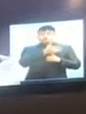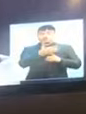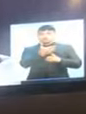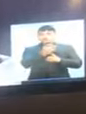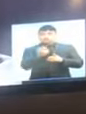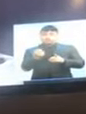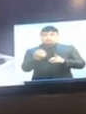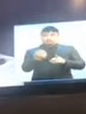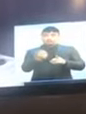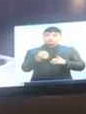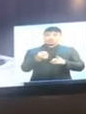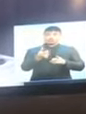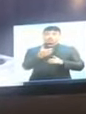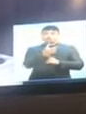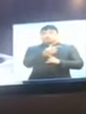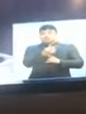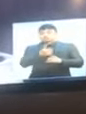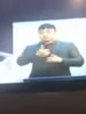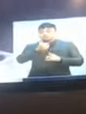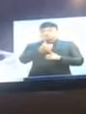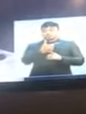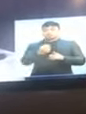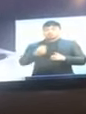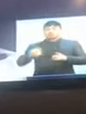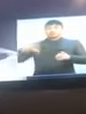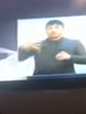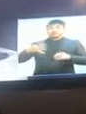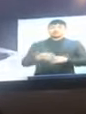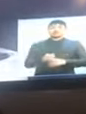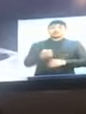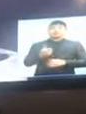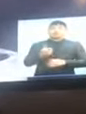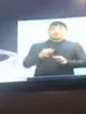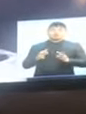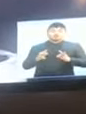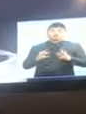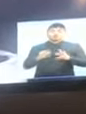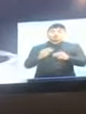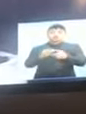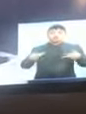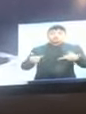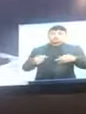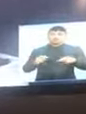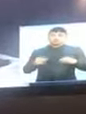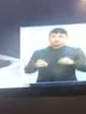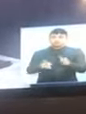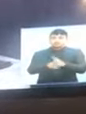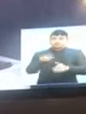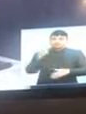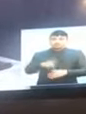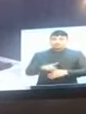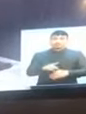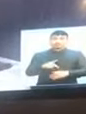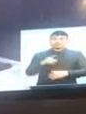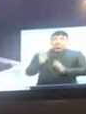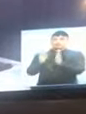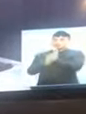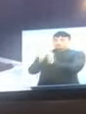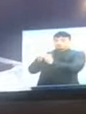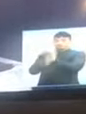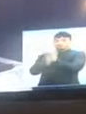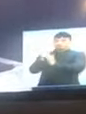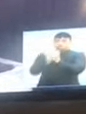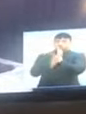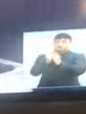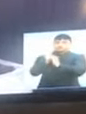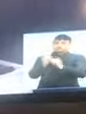a 2004. Senhor presidente, quase todos os equipamentos públicos do município de Eusébio, e a